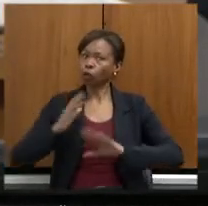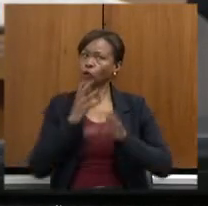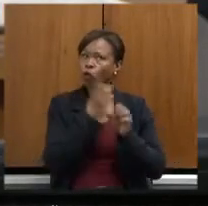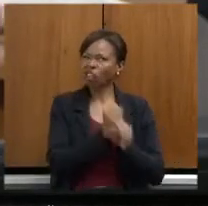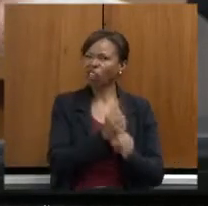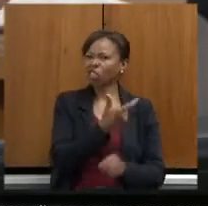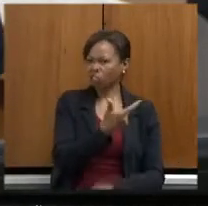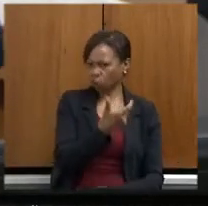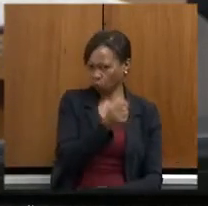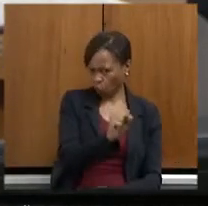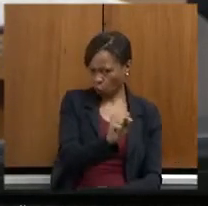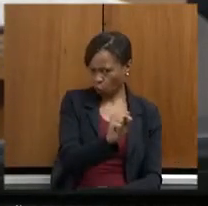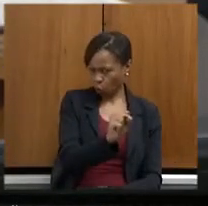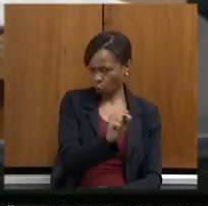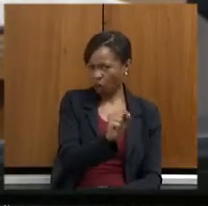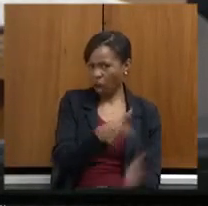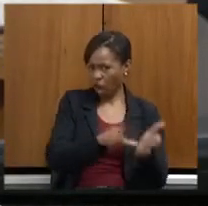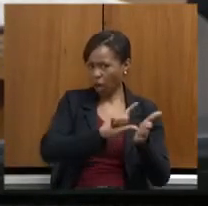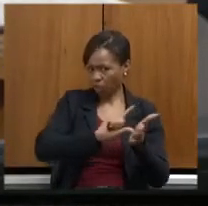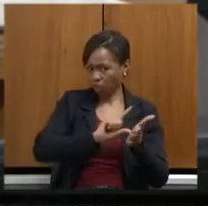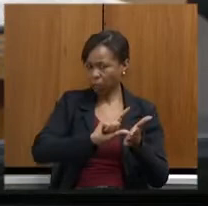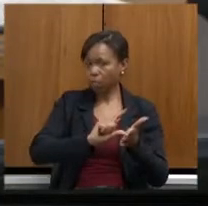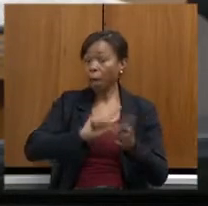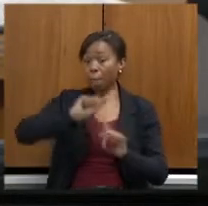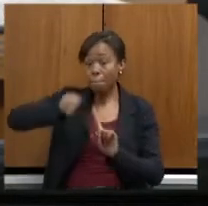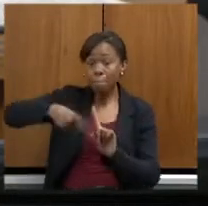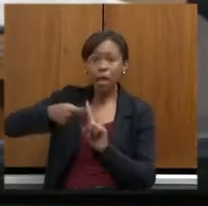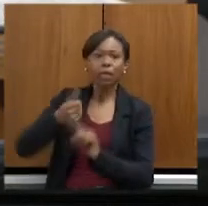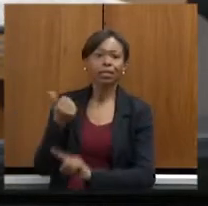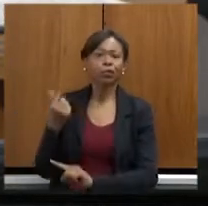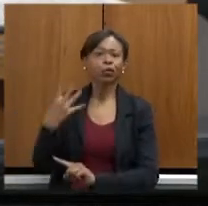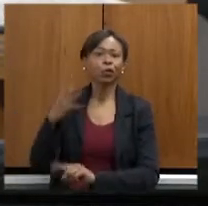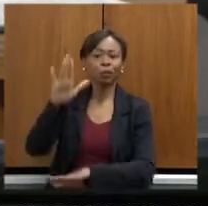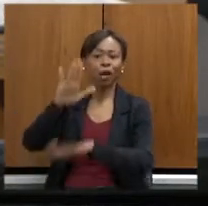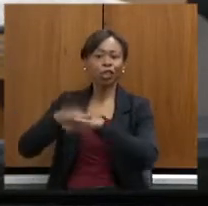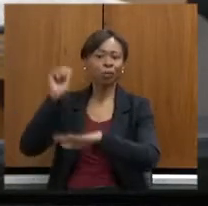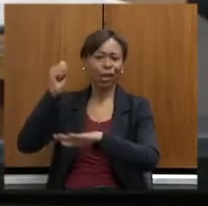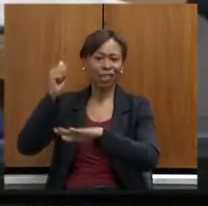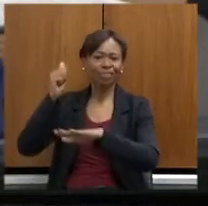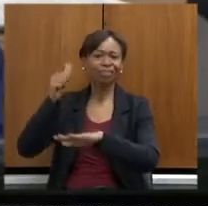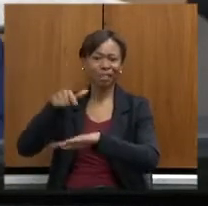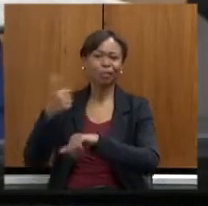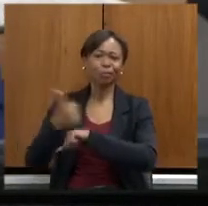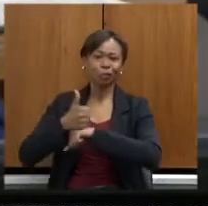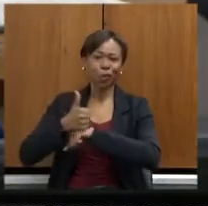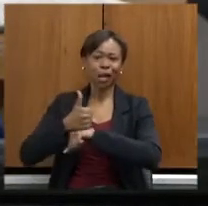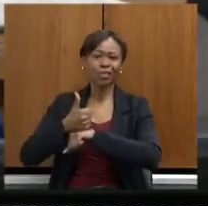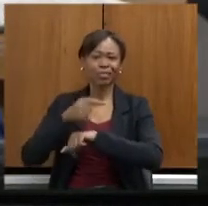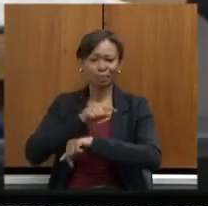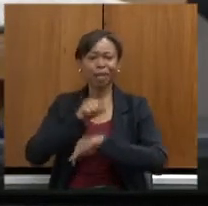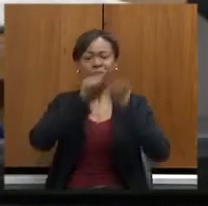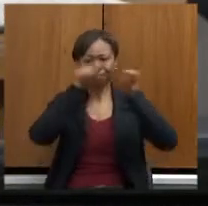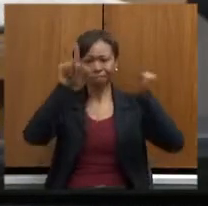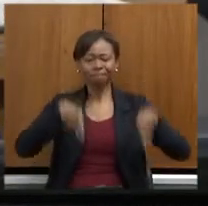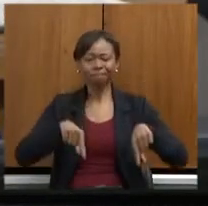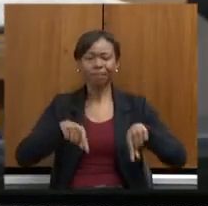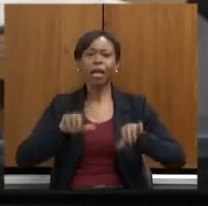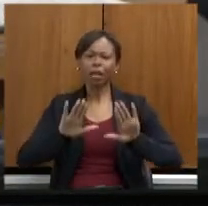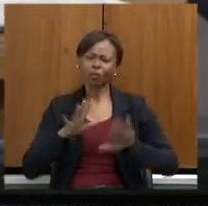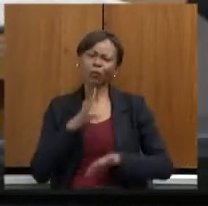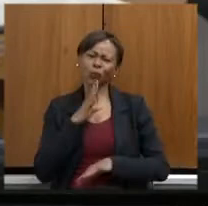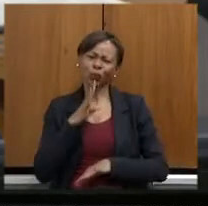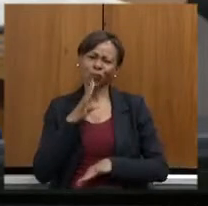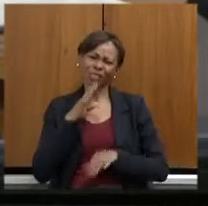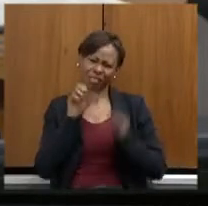28 nós conseguimos que chamasse nós 14 para poder compor os quadros nós sabemos e eu conheço bem o